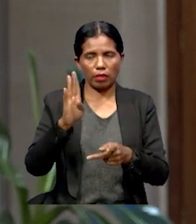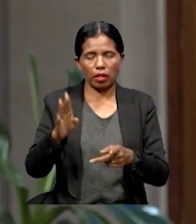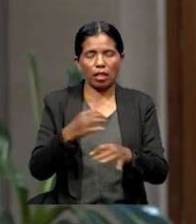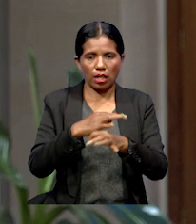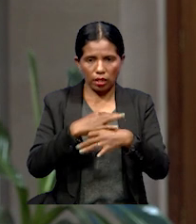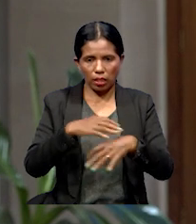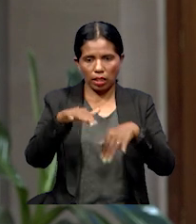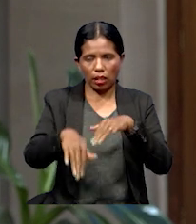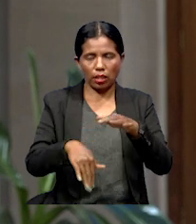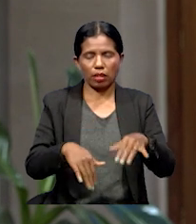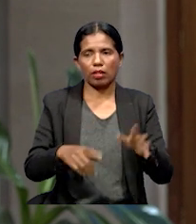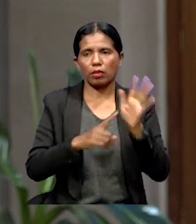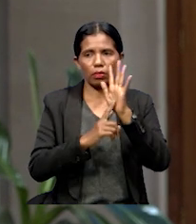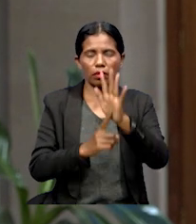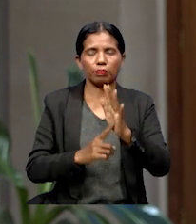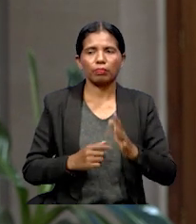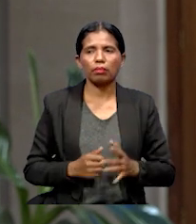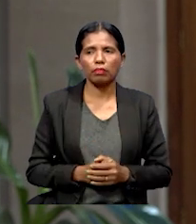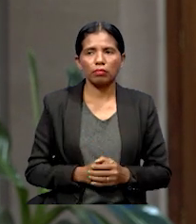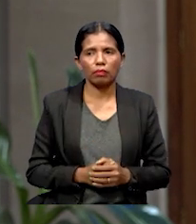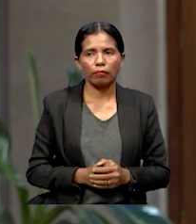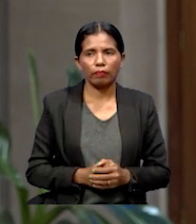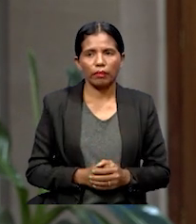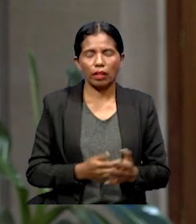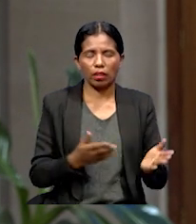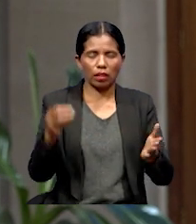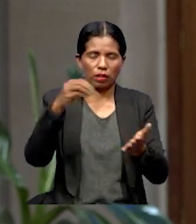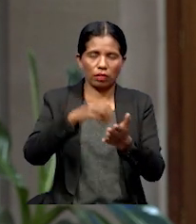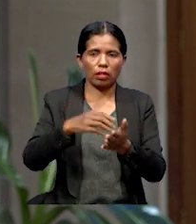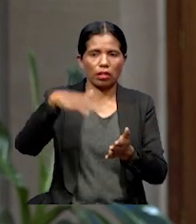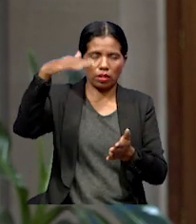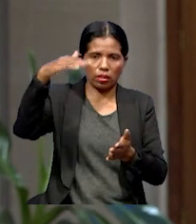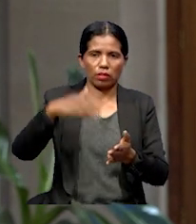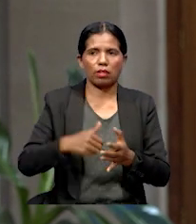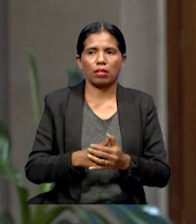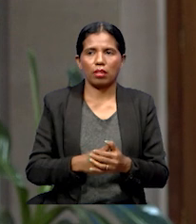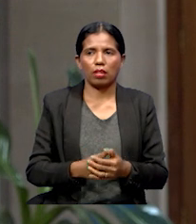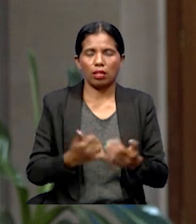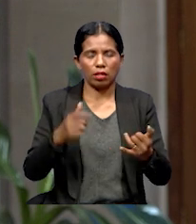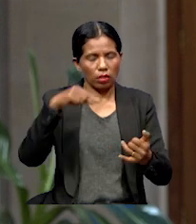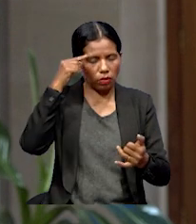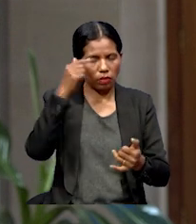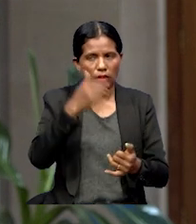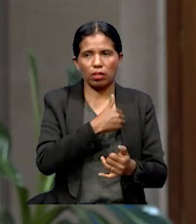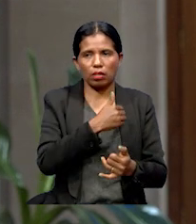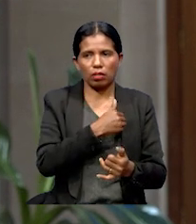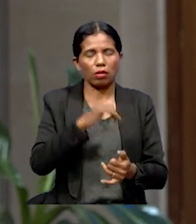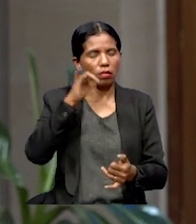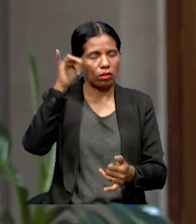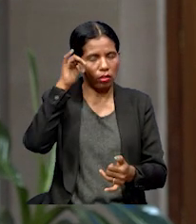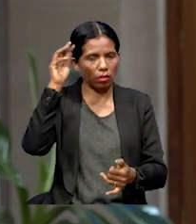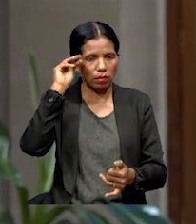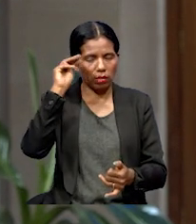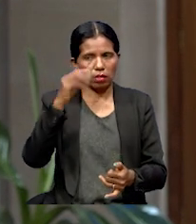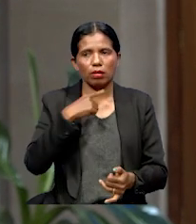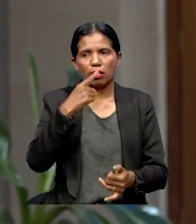na reclamação, a bota a terra, a na lete, a na zona. Parte do governo, se deu como se fosse, que o ministro até